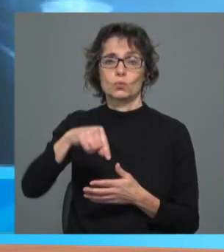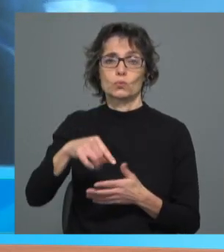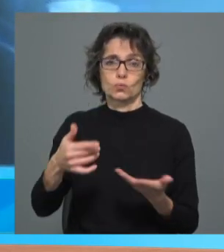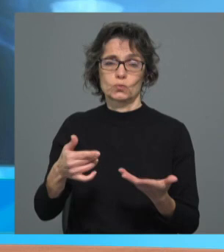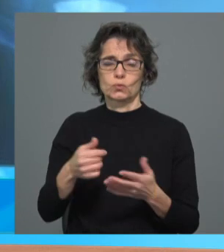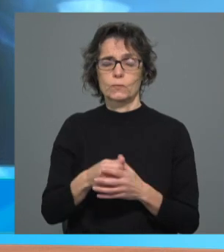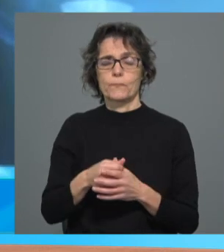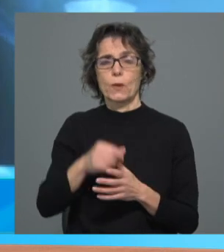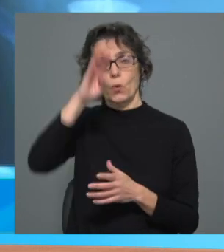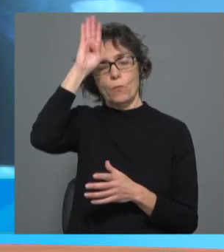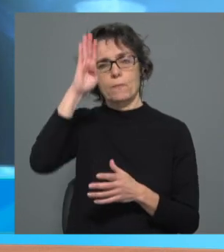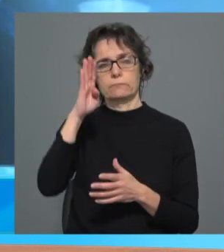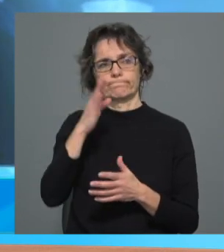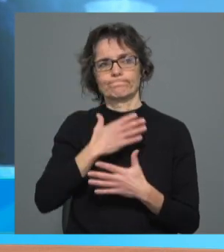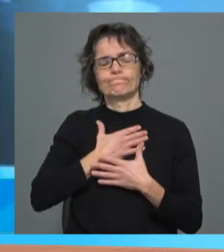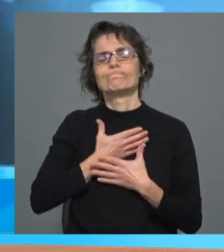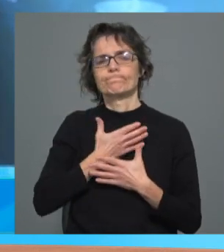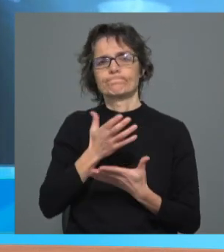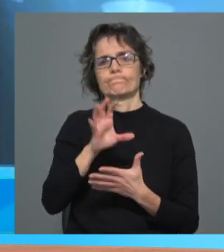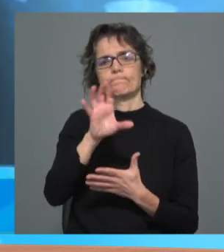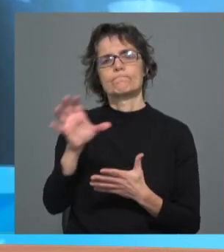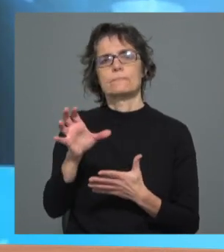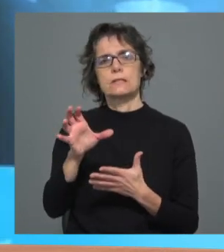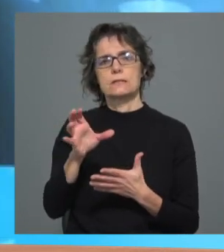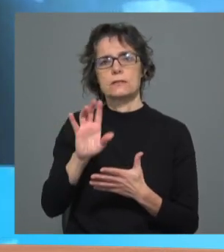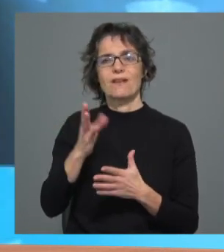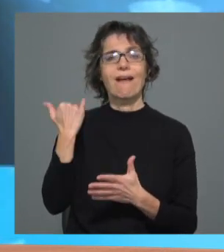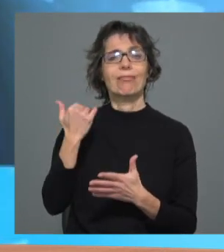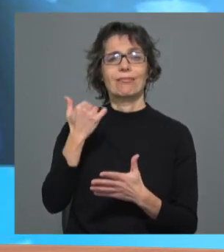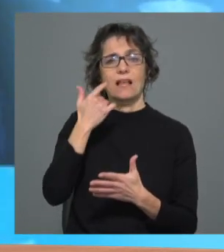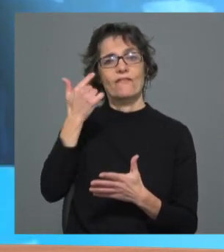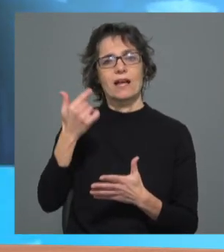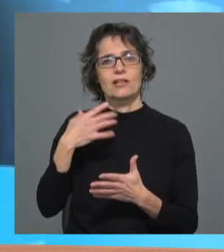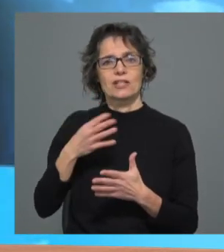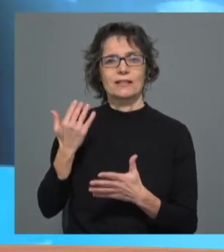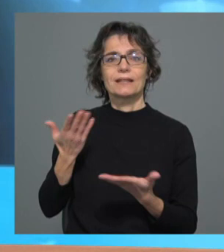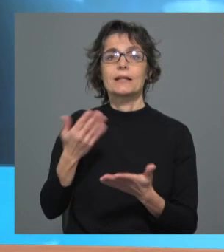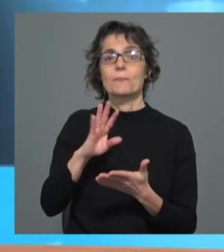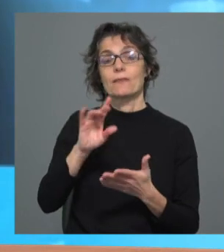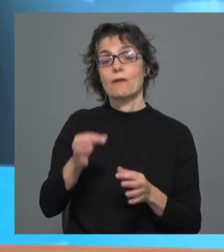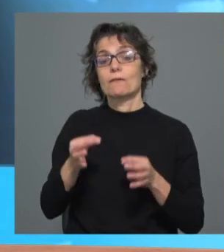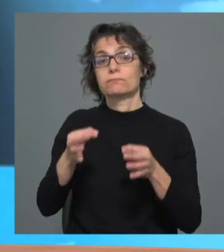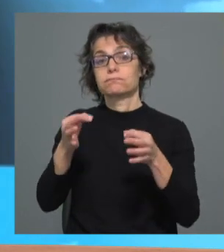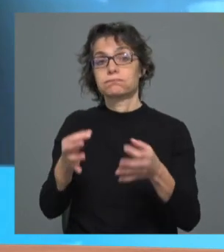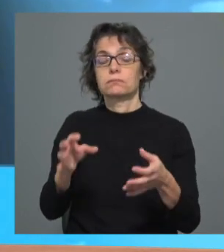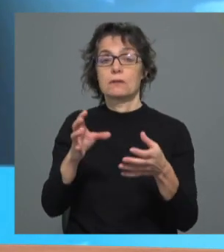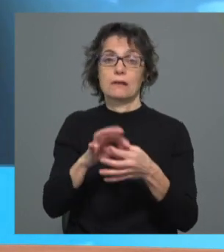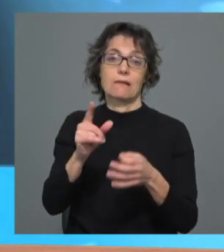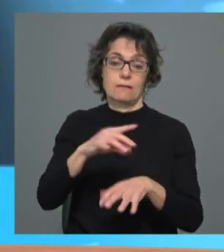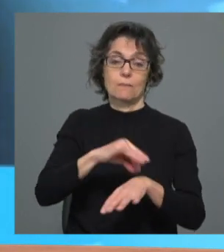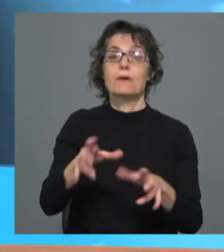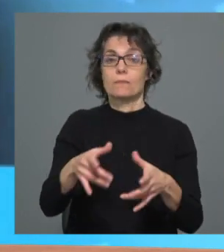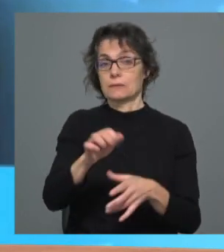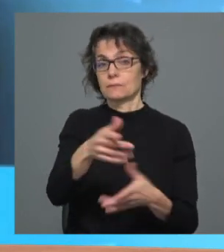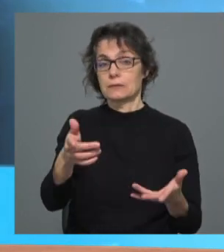já pretendia fazer esta viagem há algum tempo. Foi adiada. Que foi adiada por causa da pandemia, mas já antes ele tinha